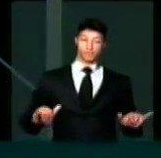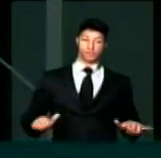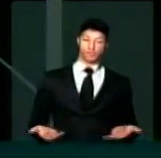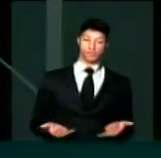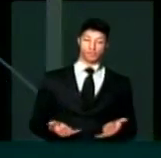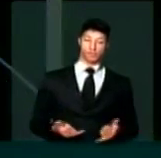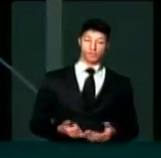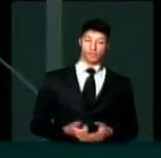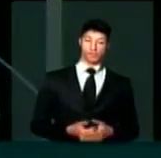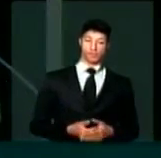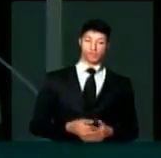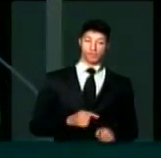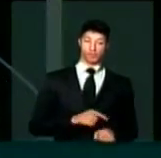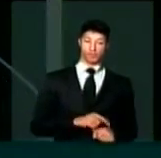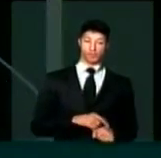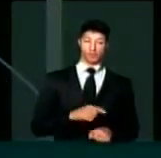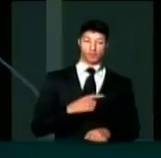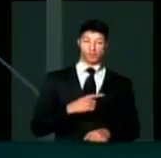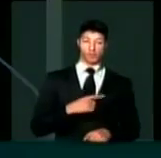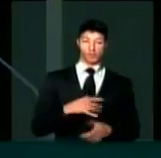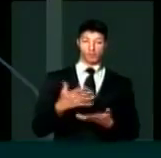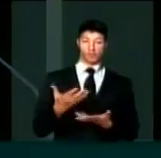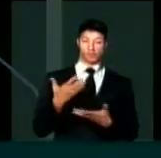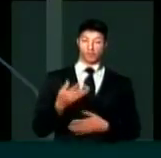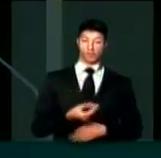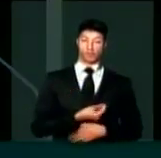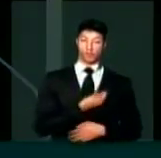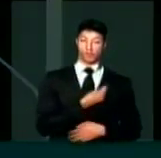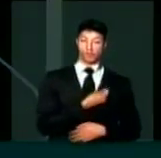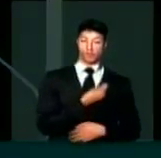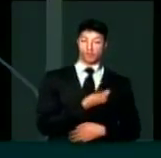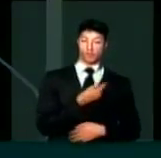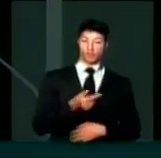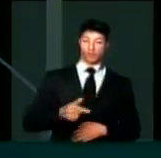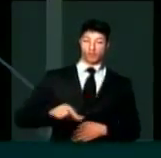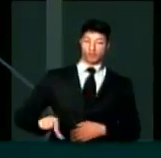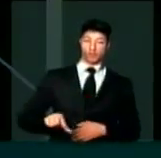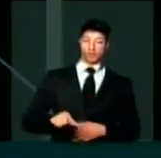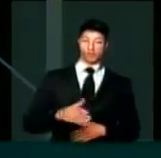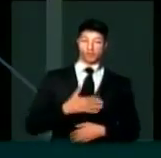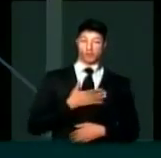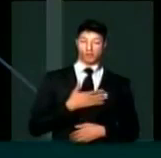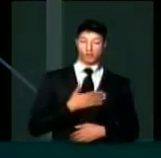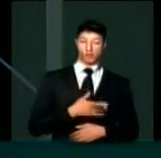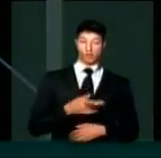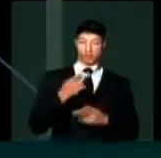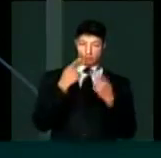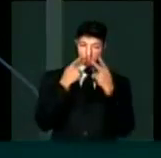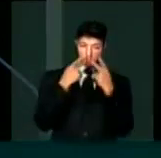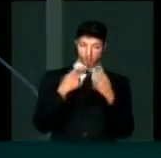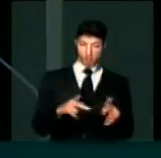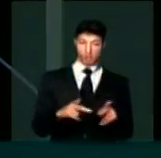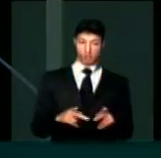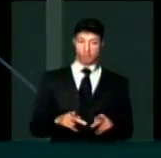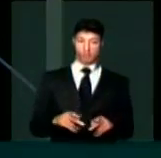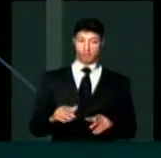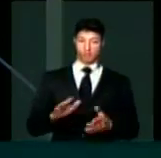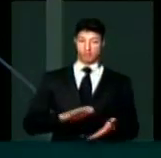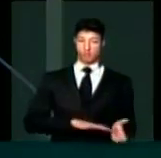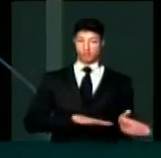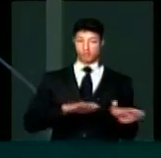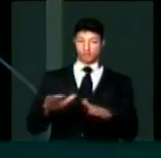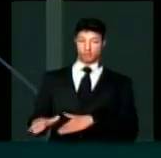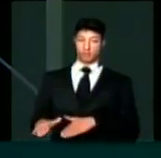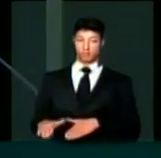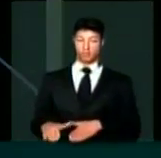aproveitando os segundos que me resta, eu quero registrar mais uma vez a minha pregação a favor da